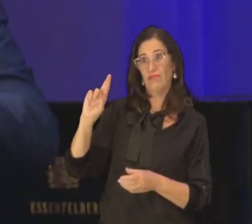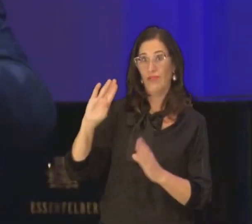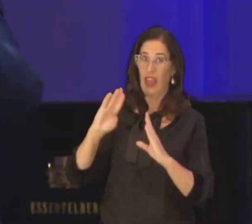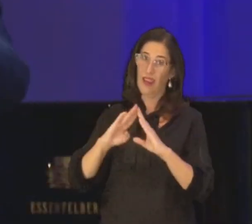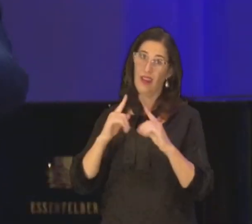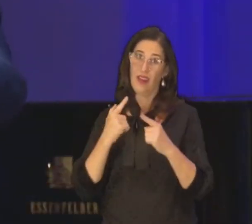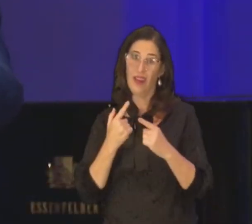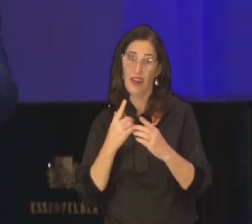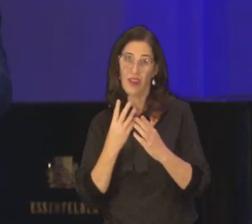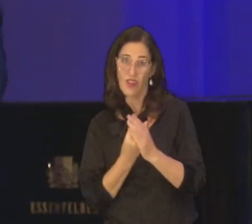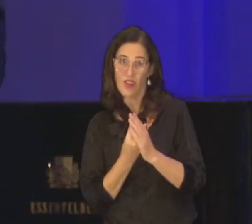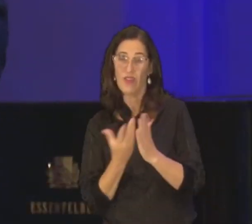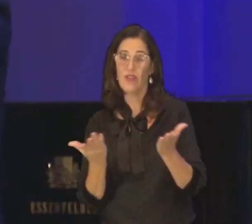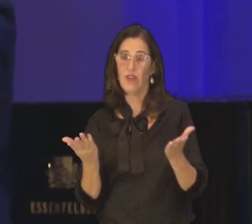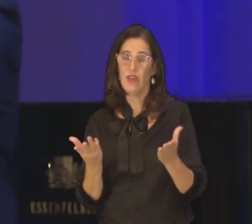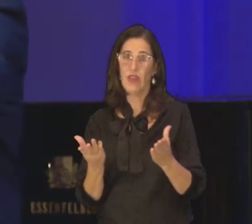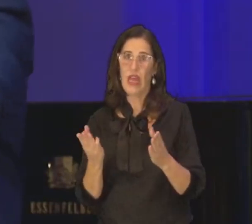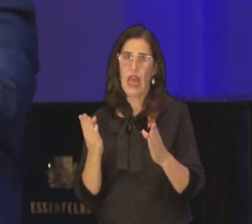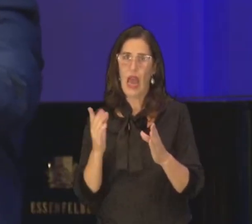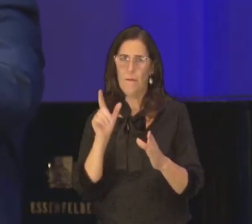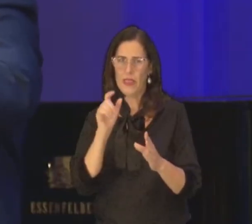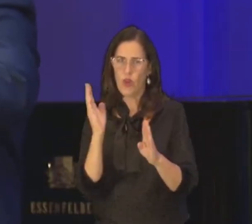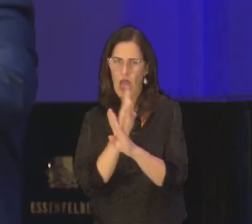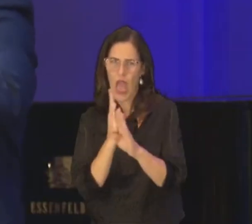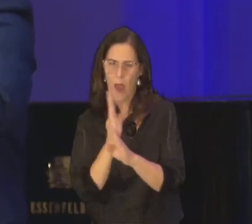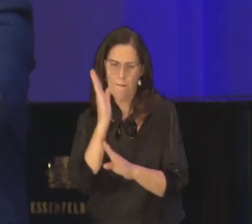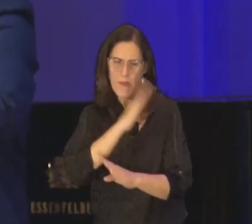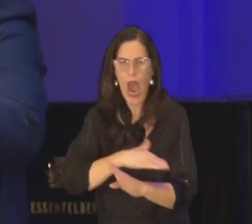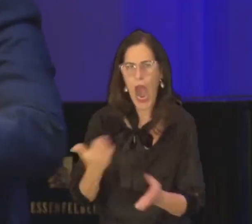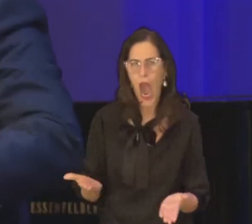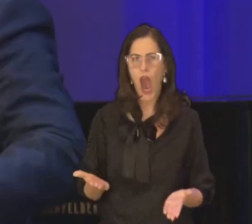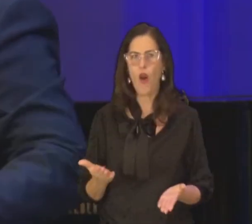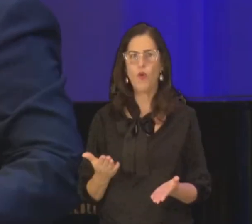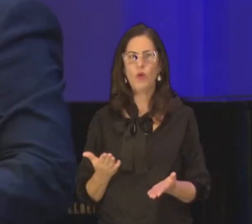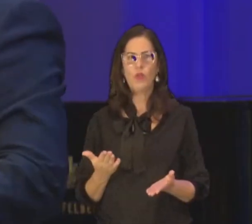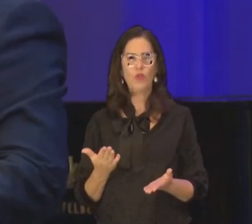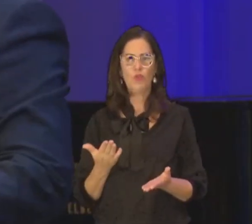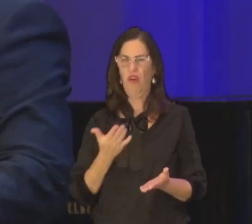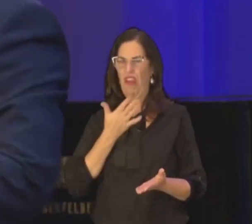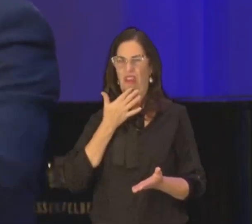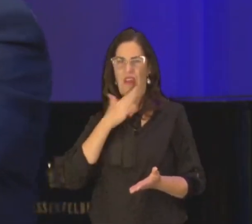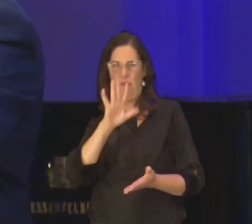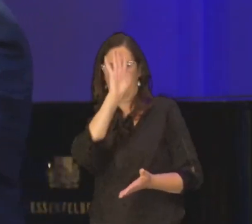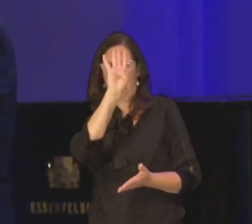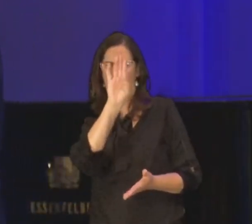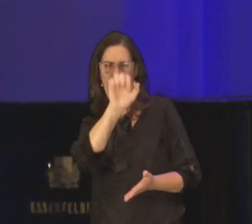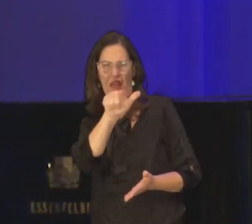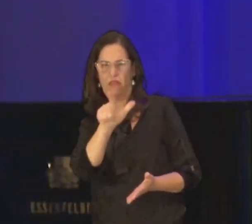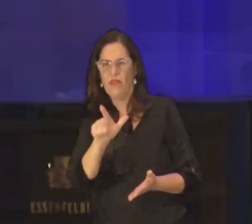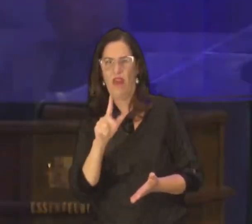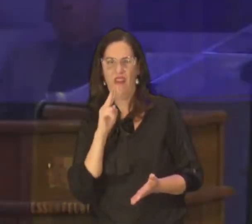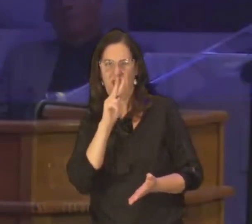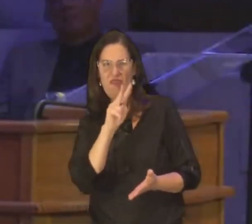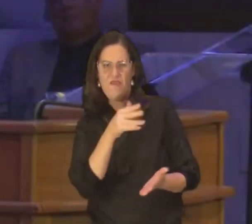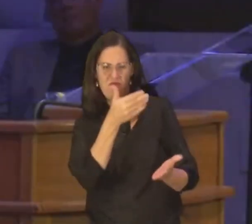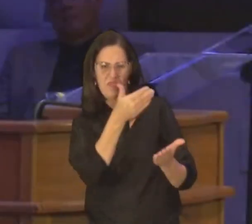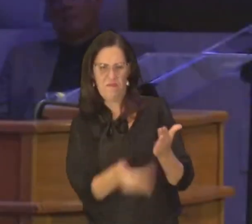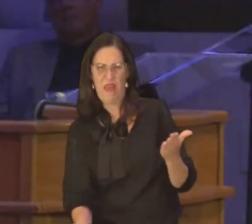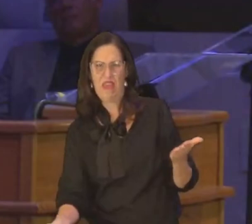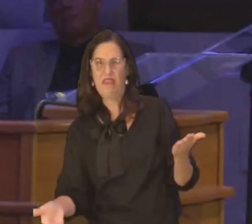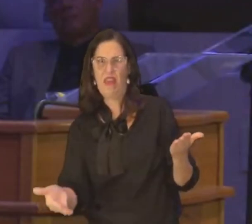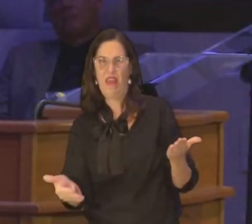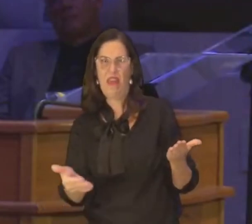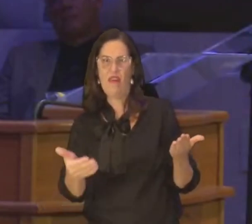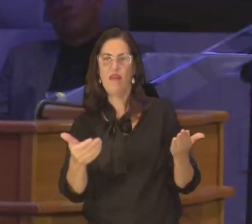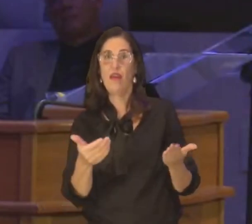A pessoa que te persegue, aquela pessoa que quer o teu mal, aquela pessoa que não quer o seu bem, aquela pessoa que quer ver a sua derrota.